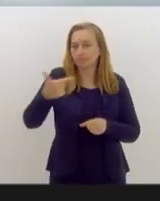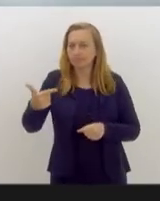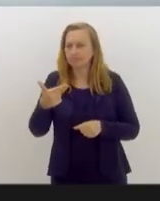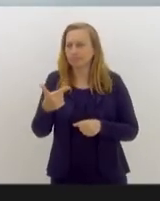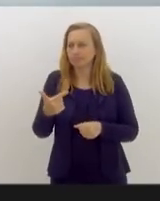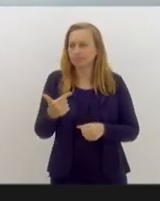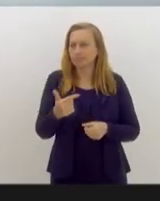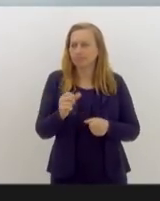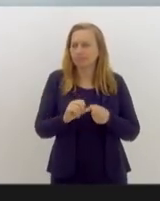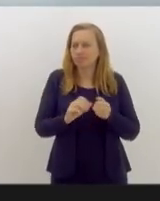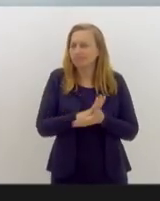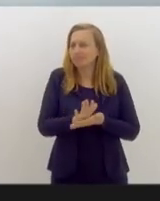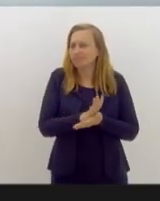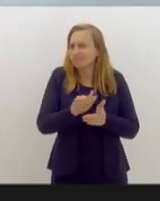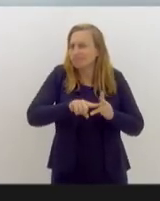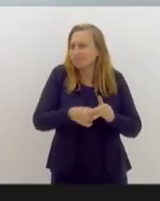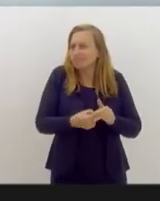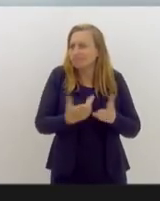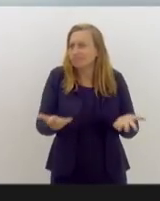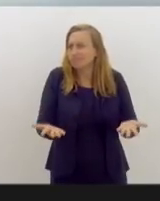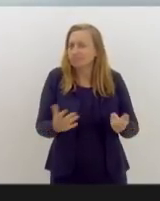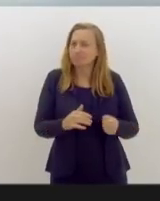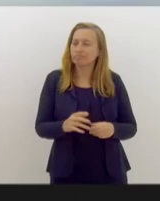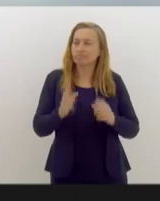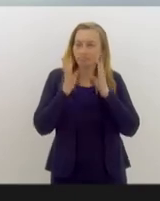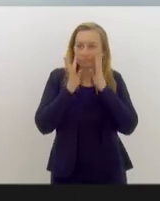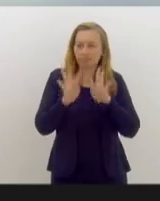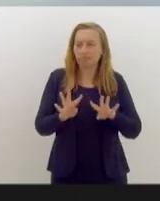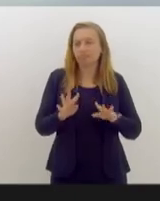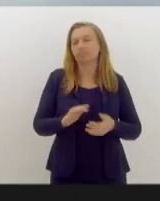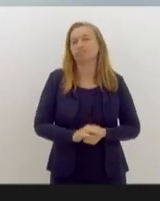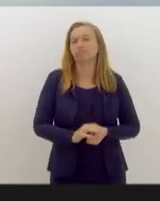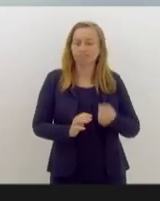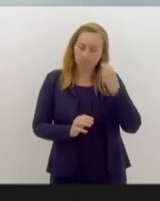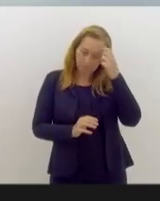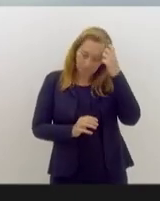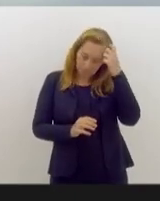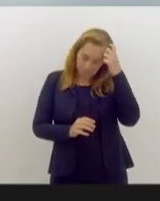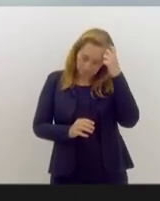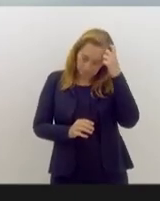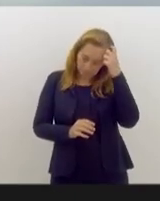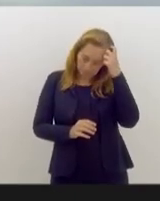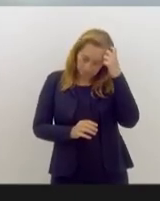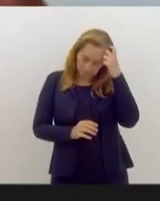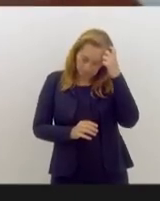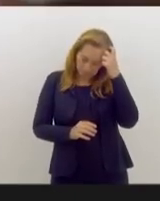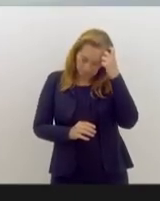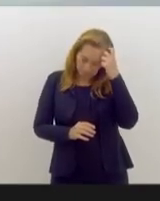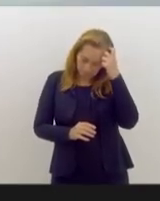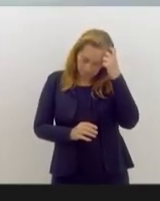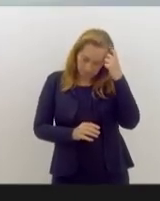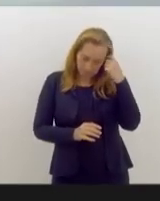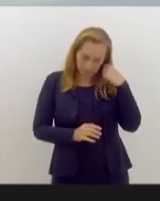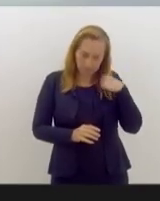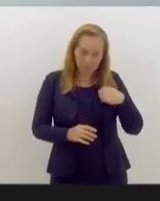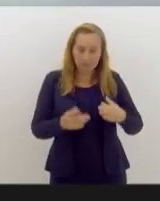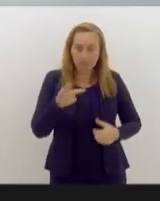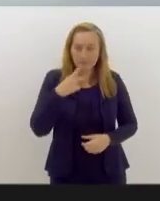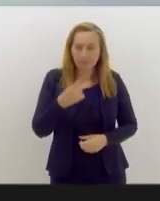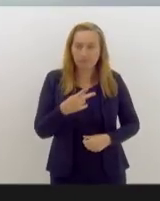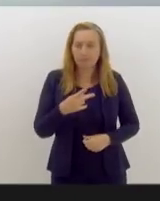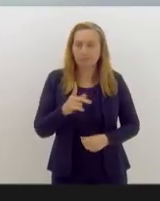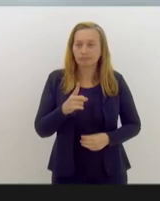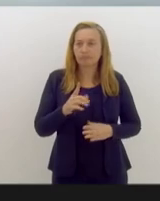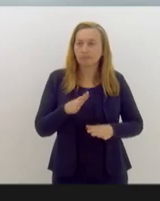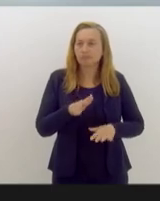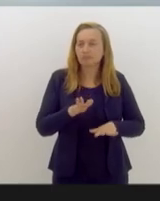ter realizado esse ajuste me chamou muito a atenção, esse que eu vou chamar de descuido,